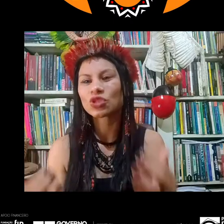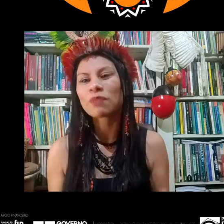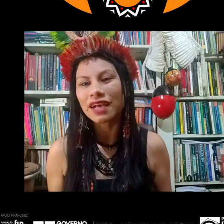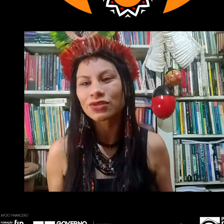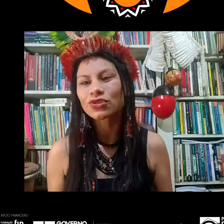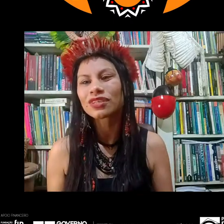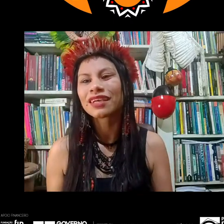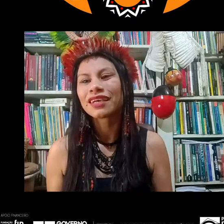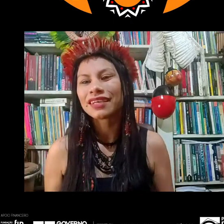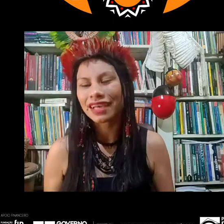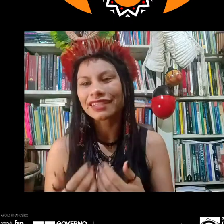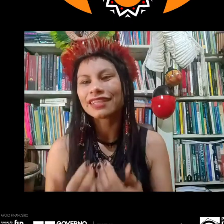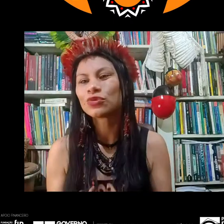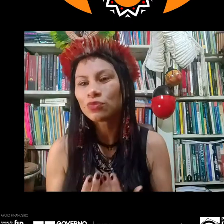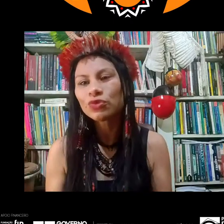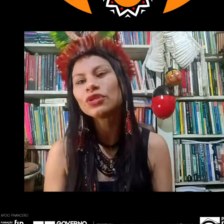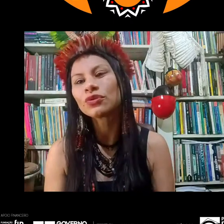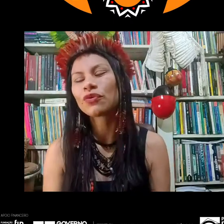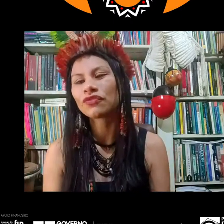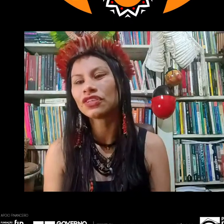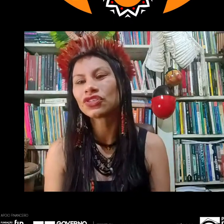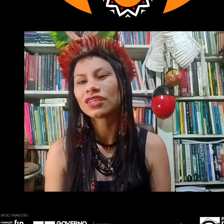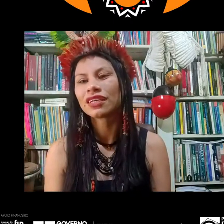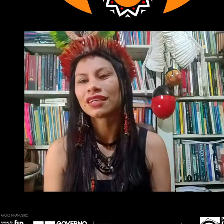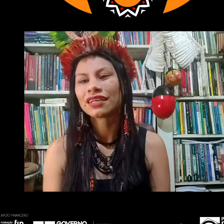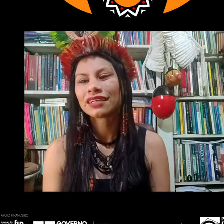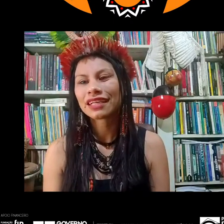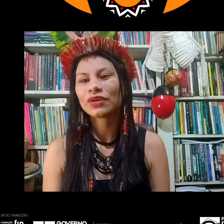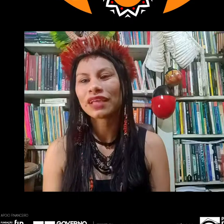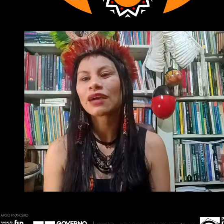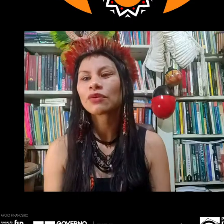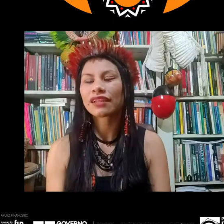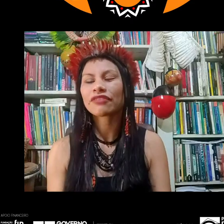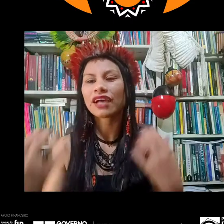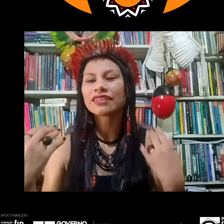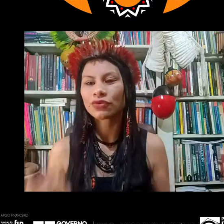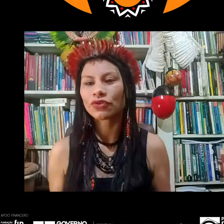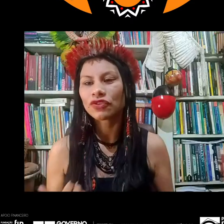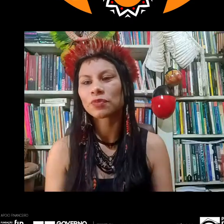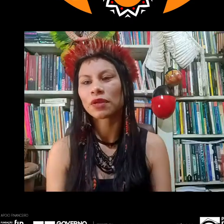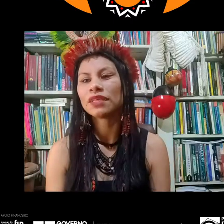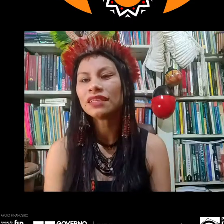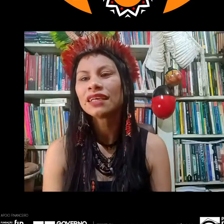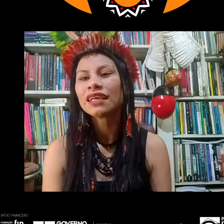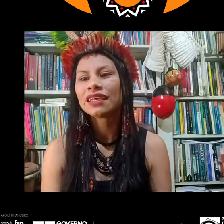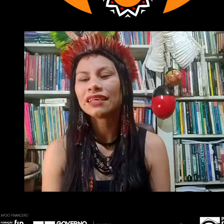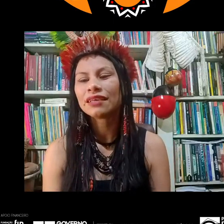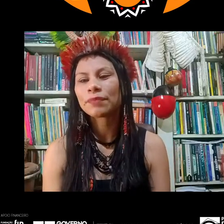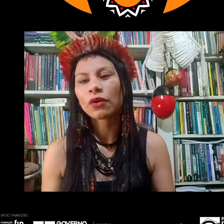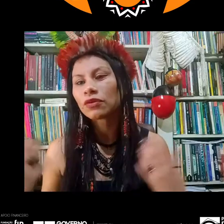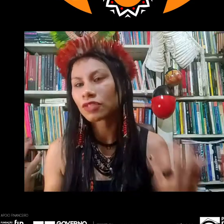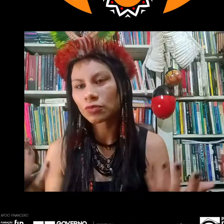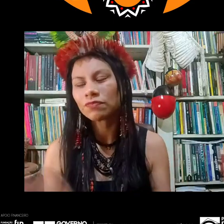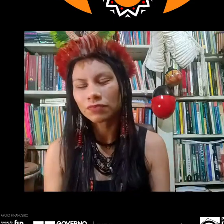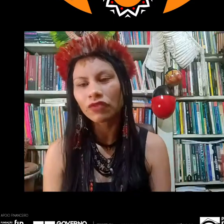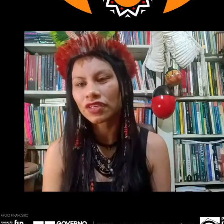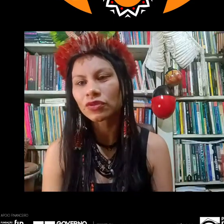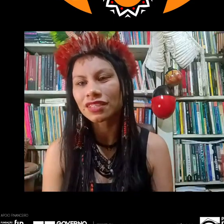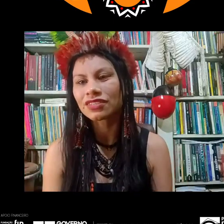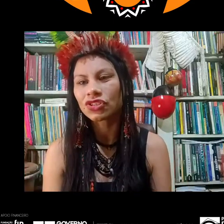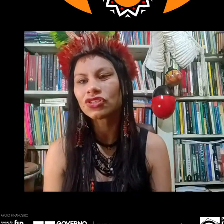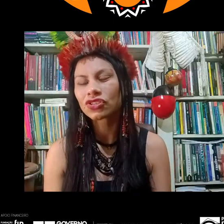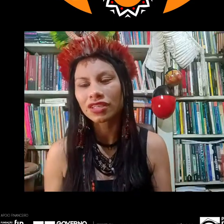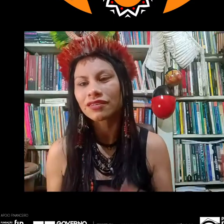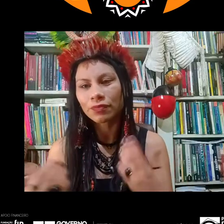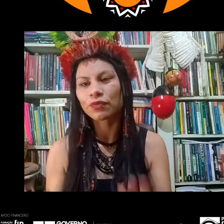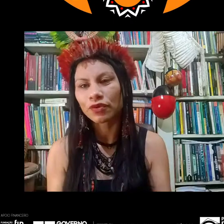tenha esses espaços e agradeço muito o convite da Luyá, quando ela faz esse convite para mim e para outras, talvez